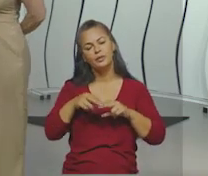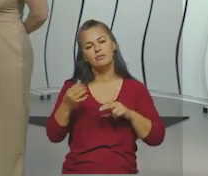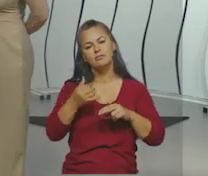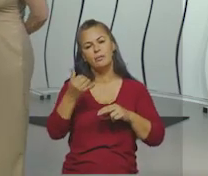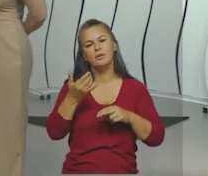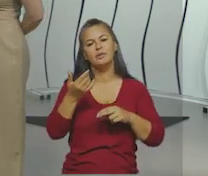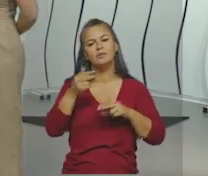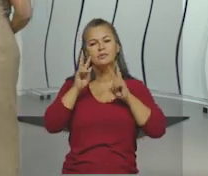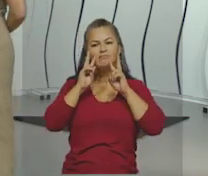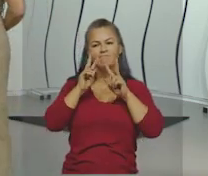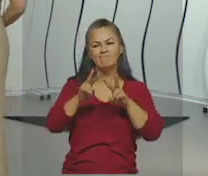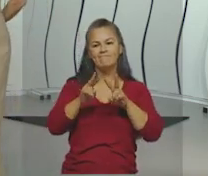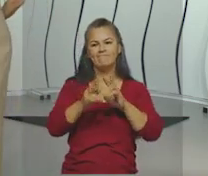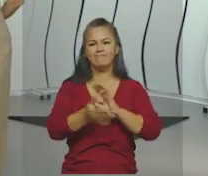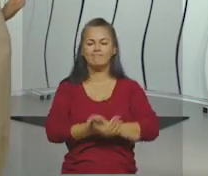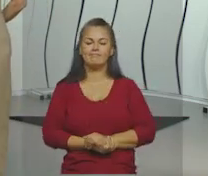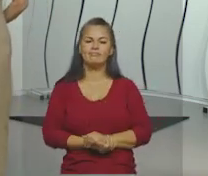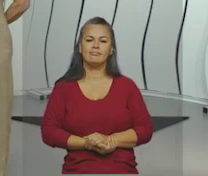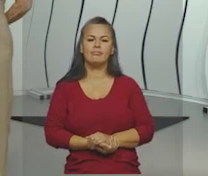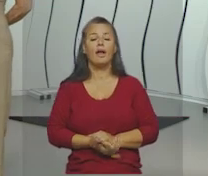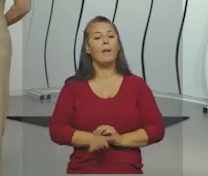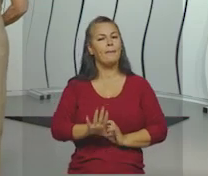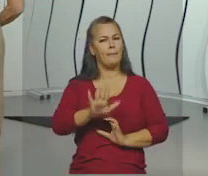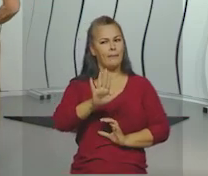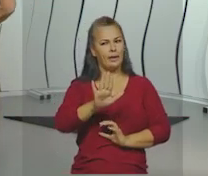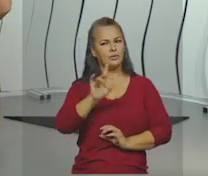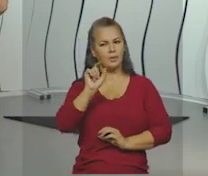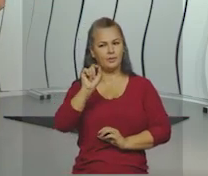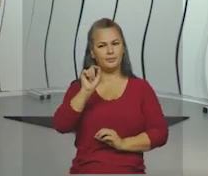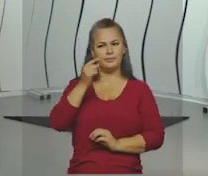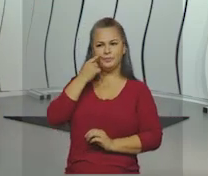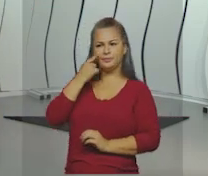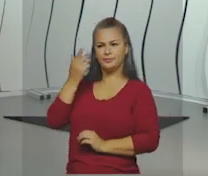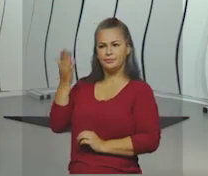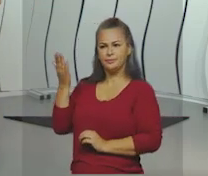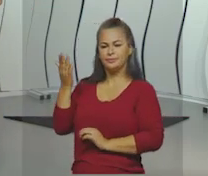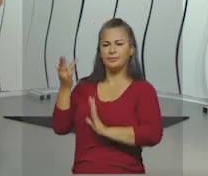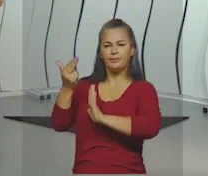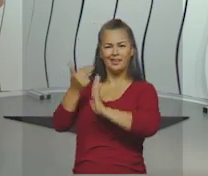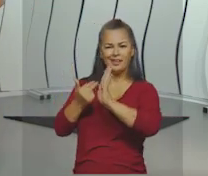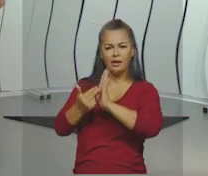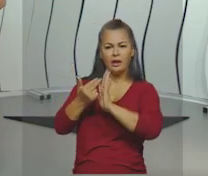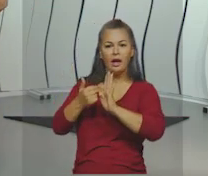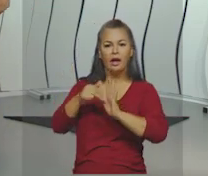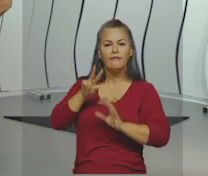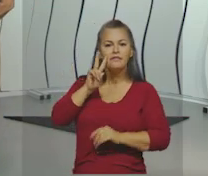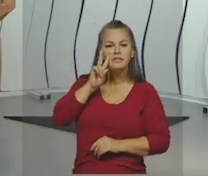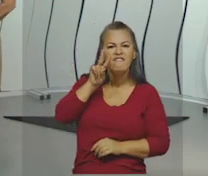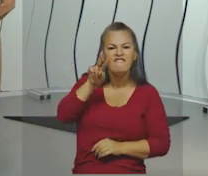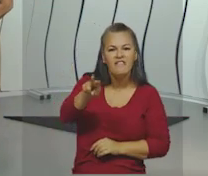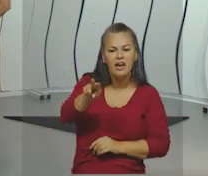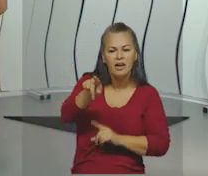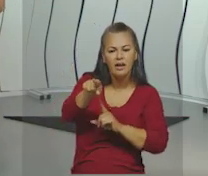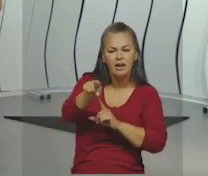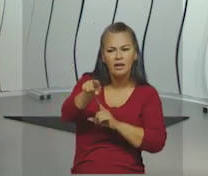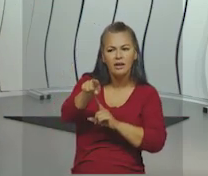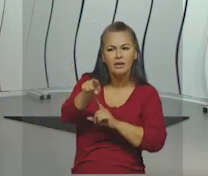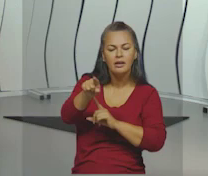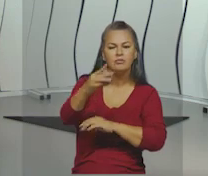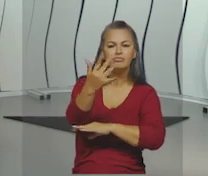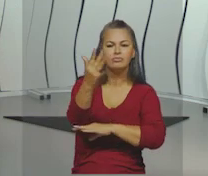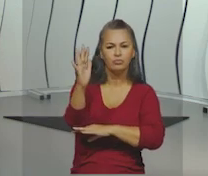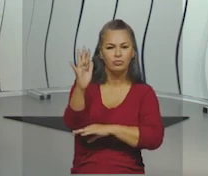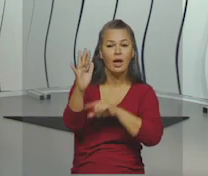seu DNA. Só lembrando aqui que a imagem ela chega invertida no olho. Na aula da semana que vem vou falar um pouco